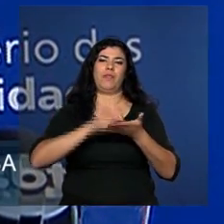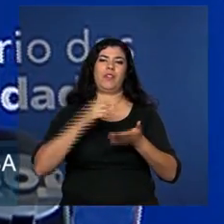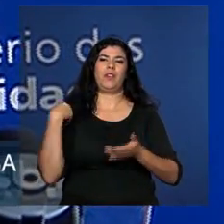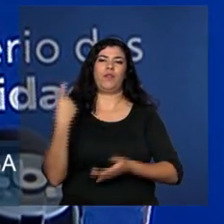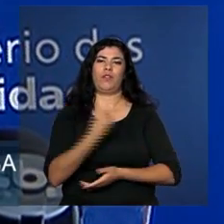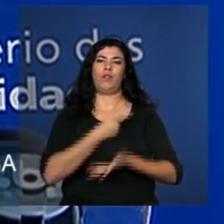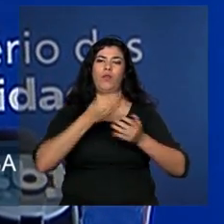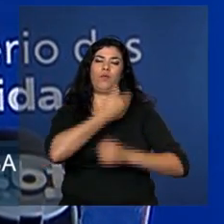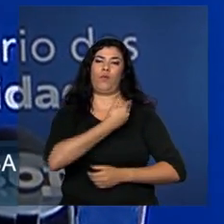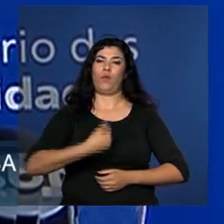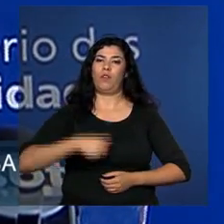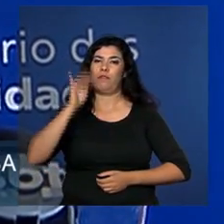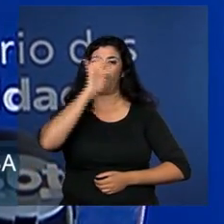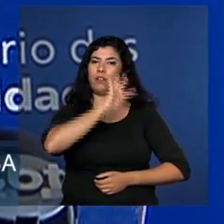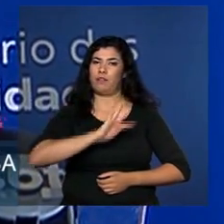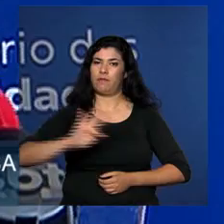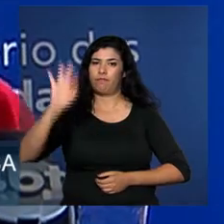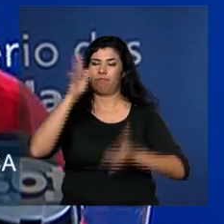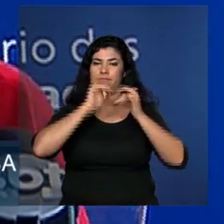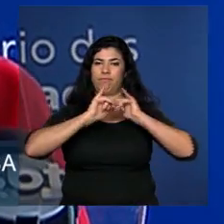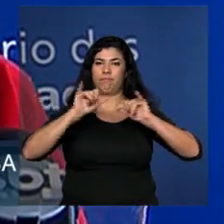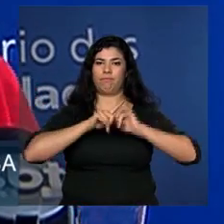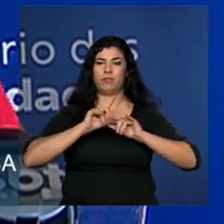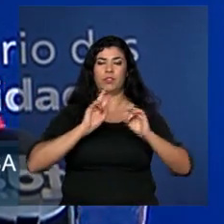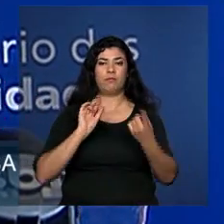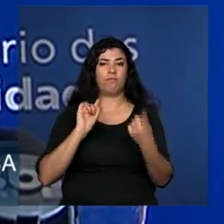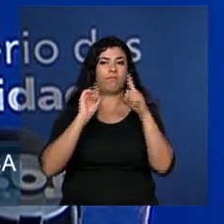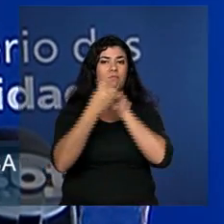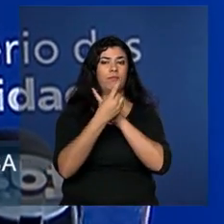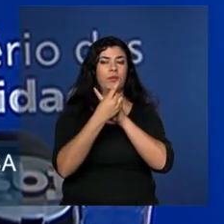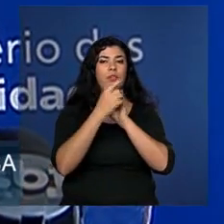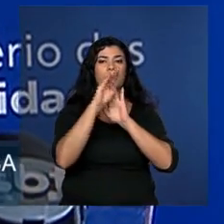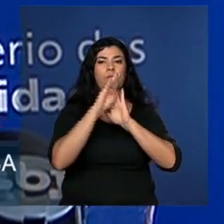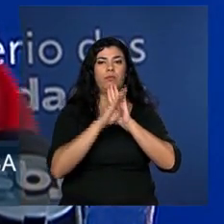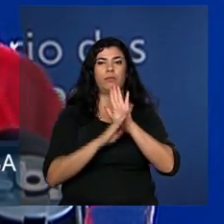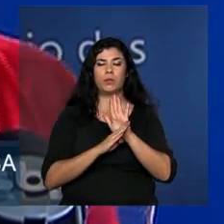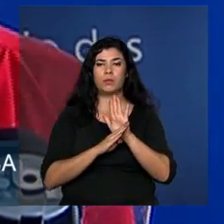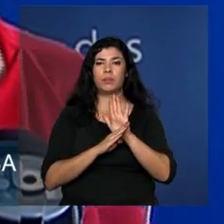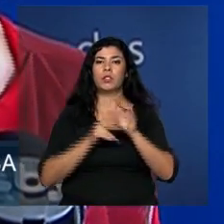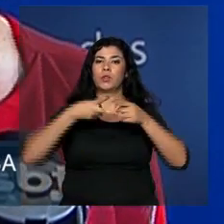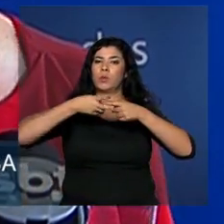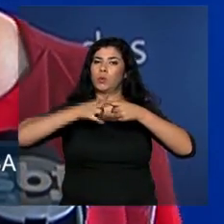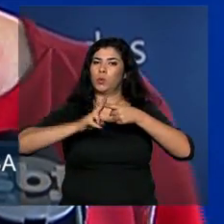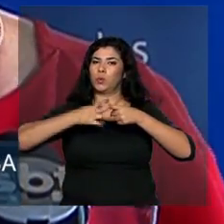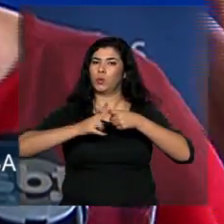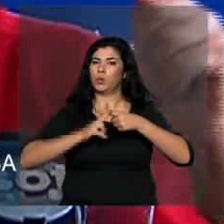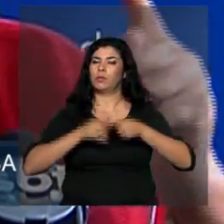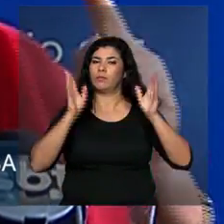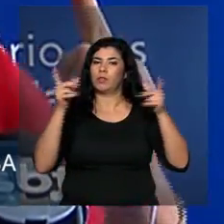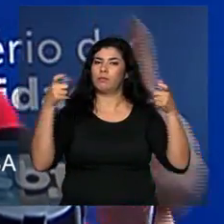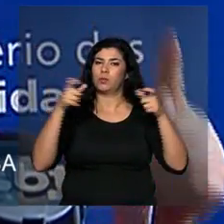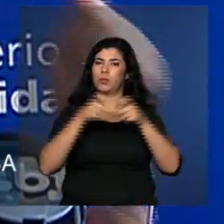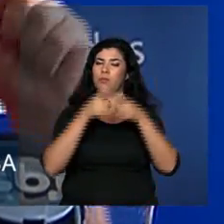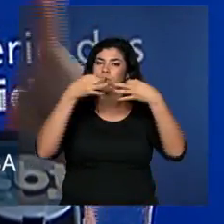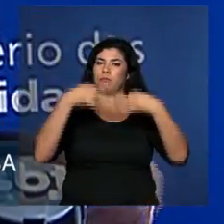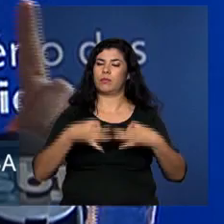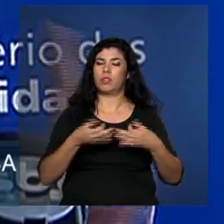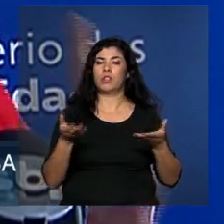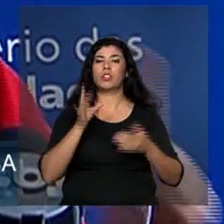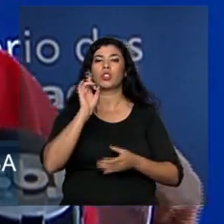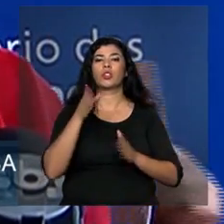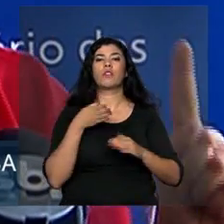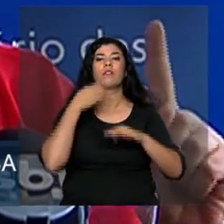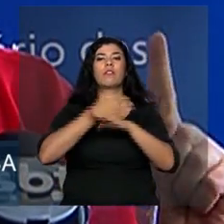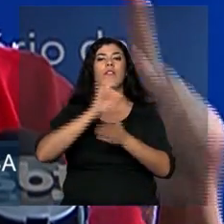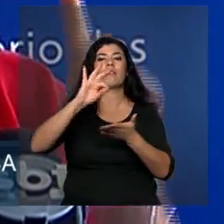O governo federal teve uma distorção aí no programa. Então, corrigimos essa distorção. E mais, só entra